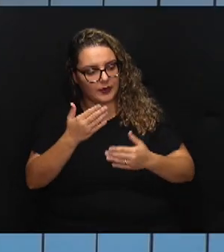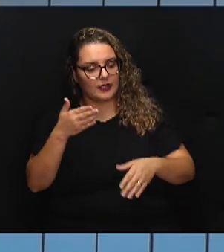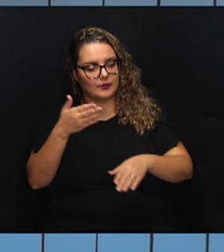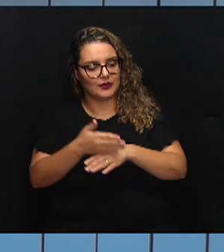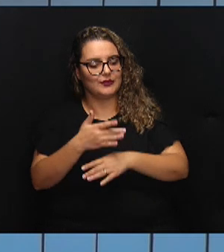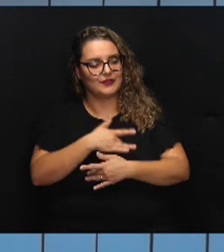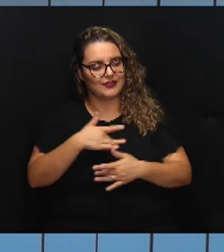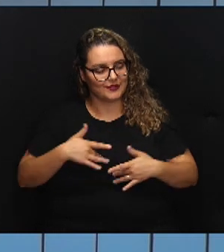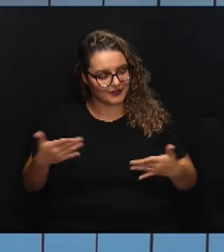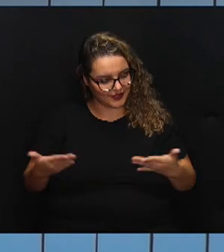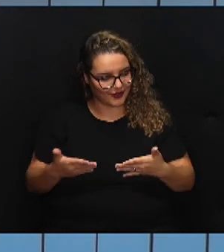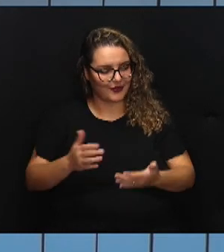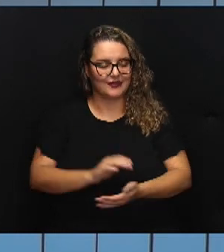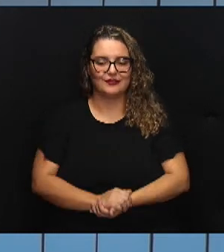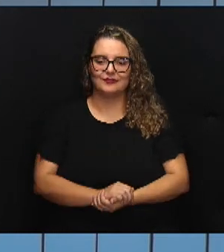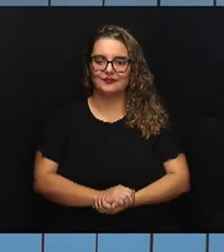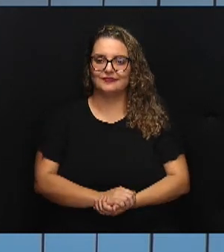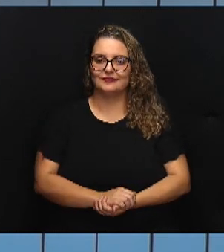Saúde Agora.